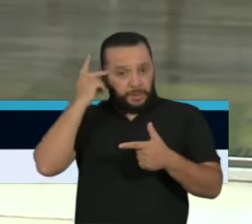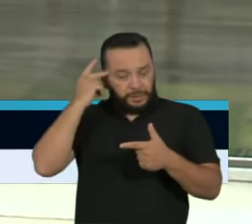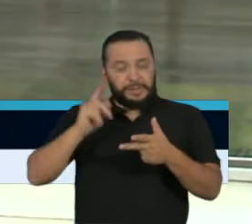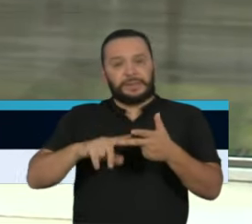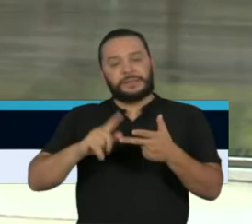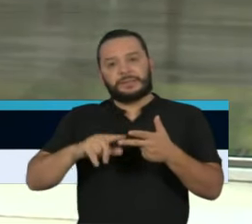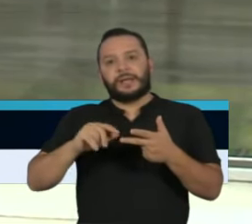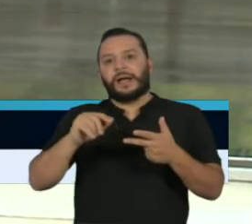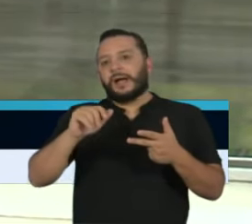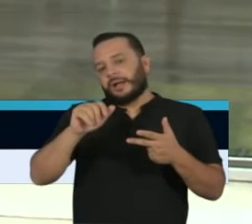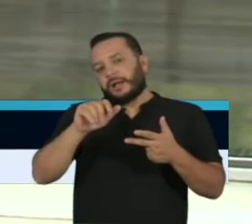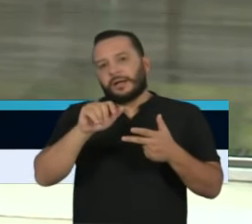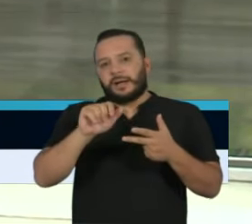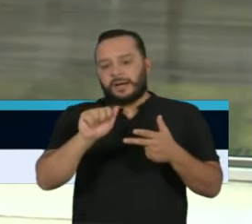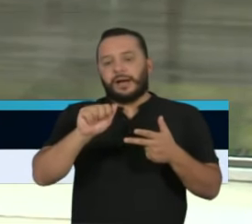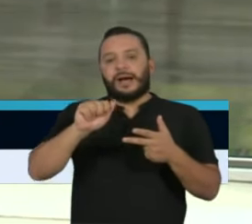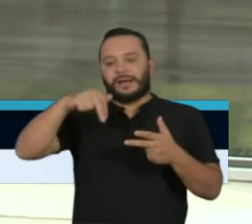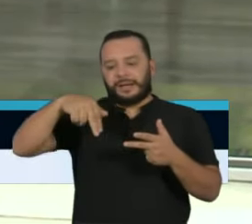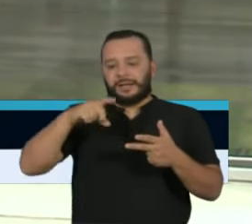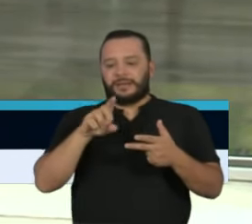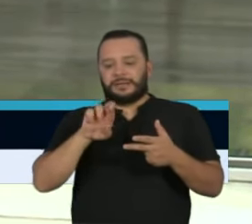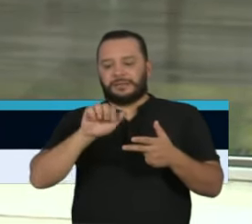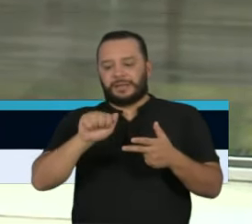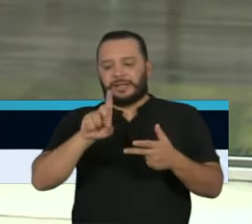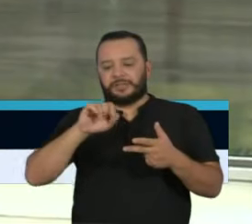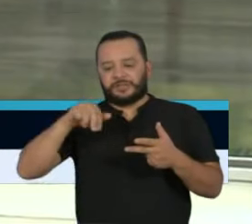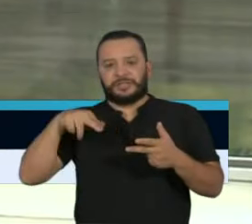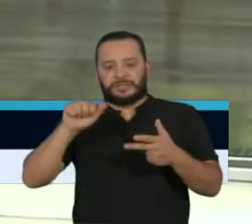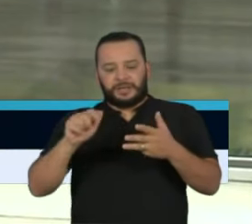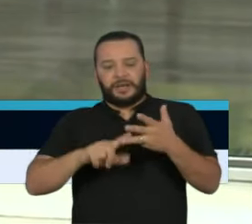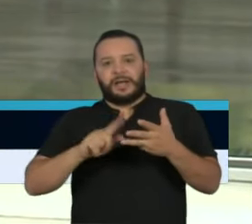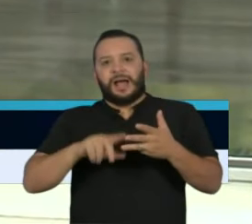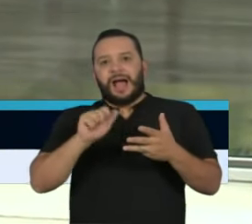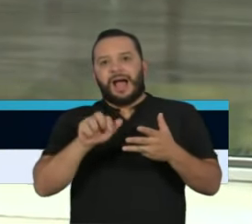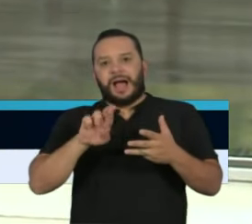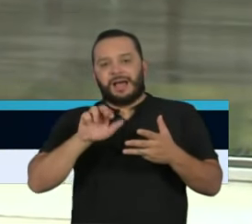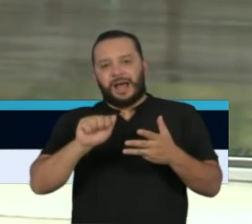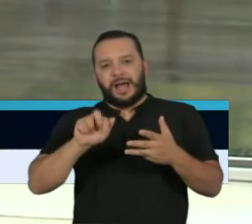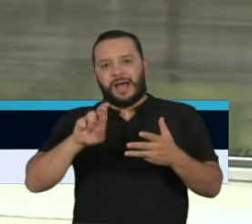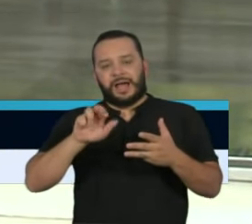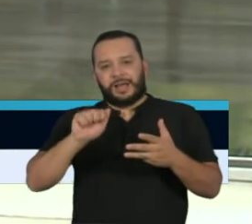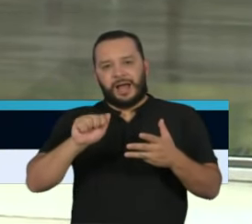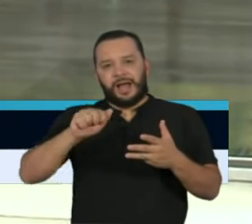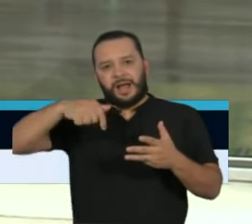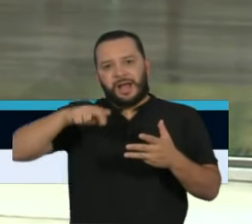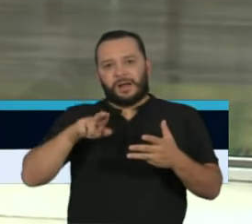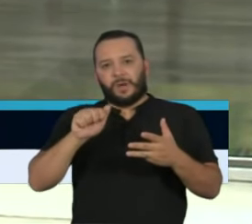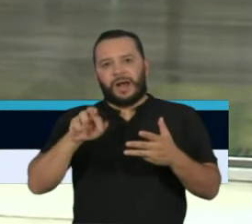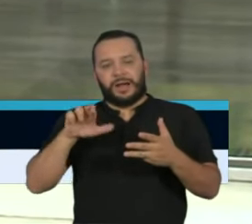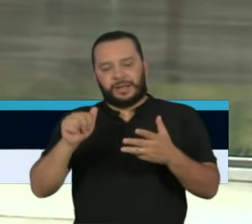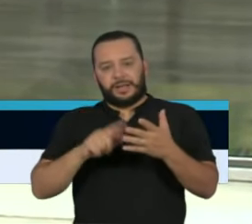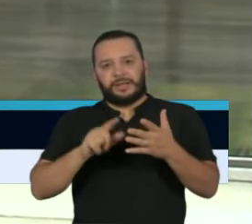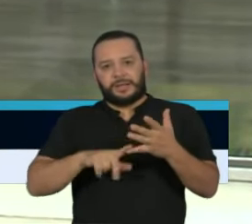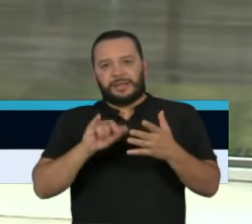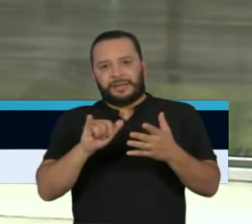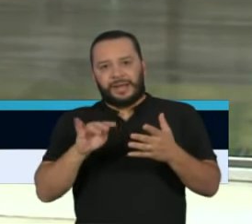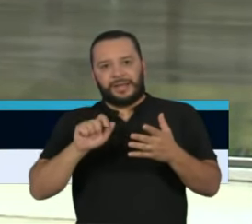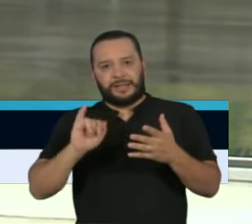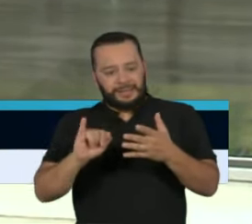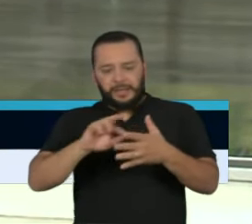Araraquara e Itaí, este novo volume de máscaras para o atendimento ao sistema de